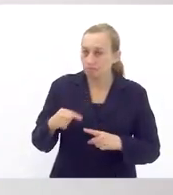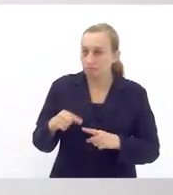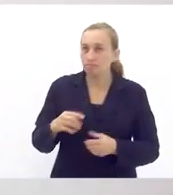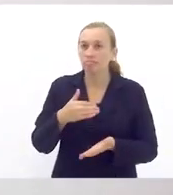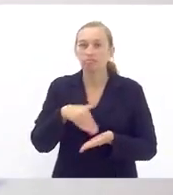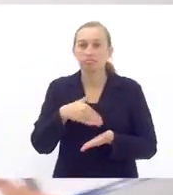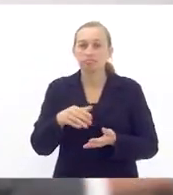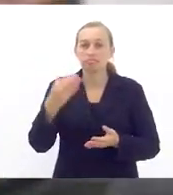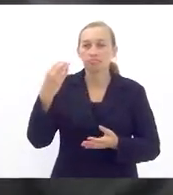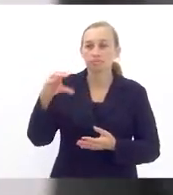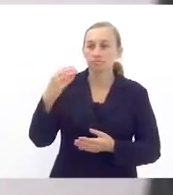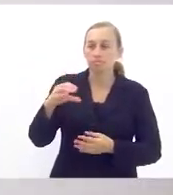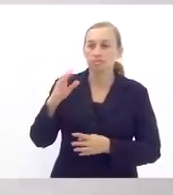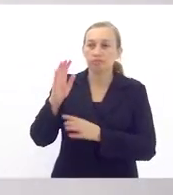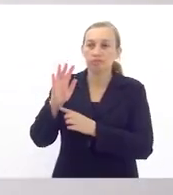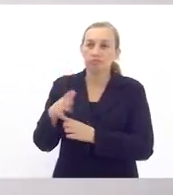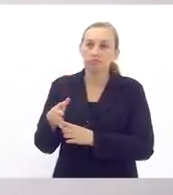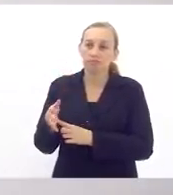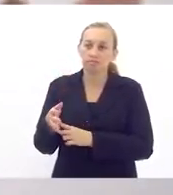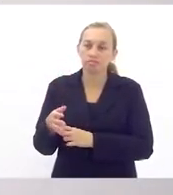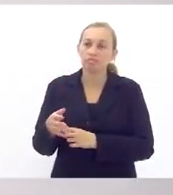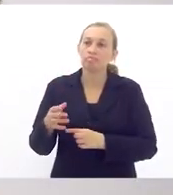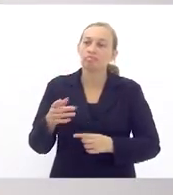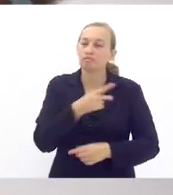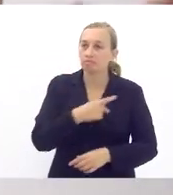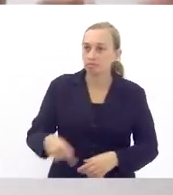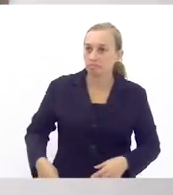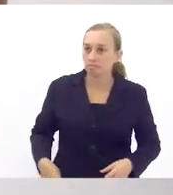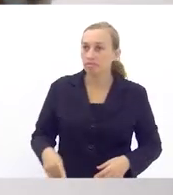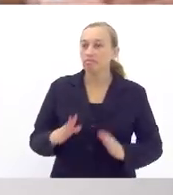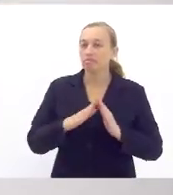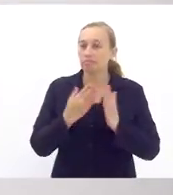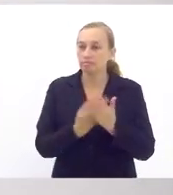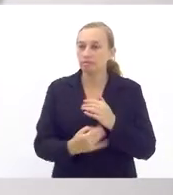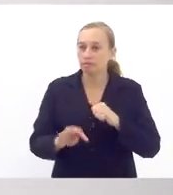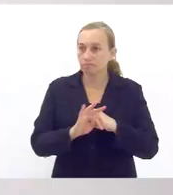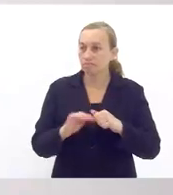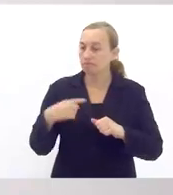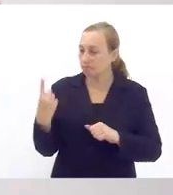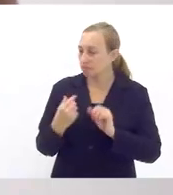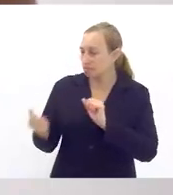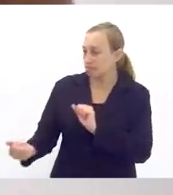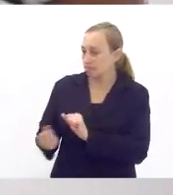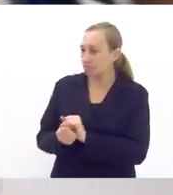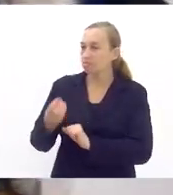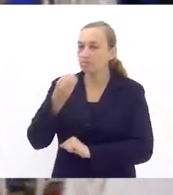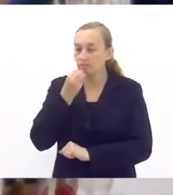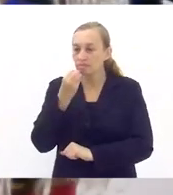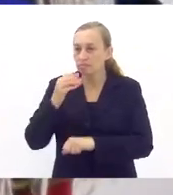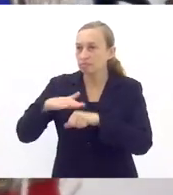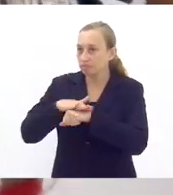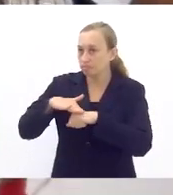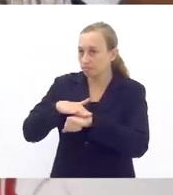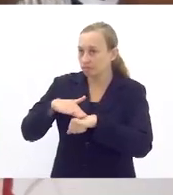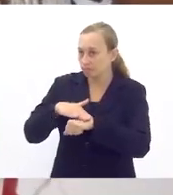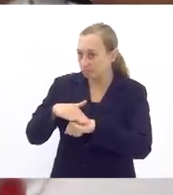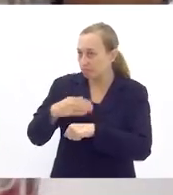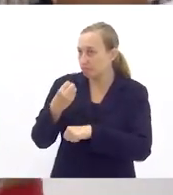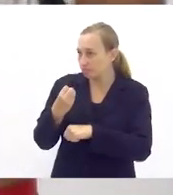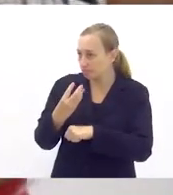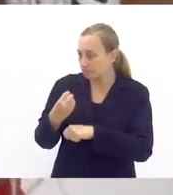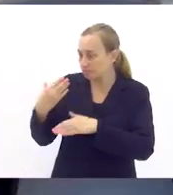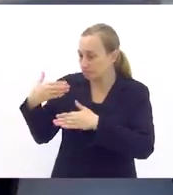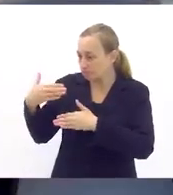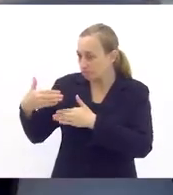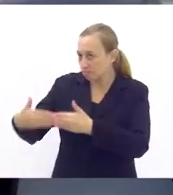Secretaria de ciência e tecnologia e a presidência da foi Etec nós tivemos a oportunidade de estarmos juntas conversamos muito é